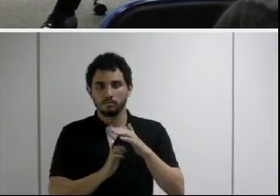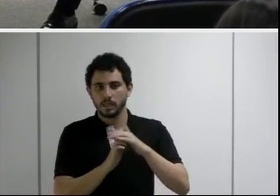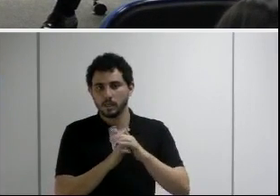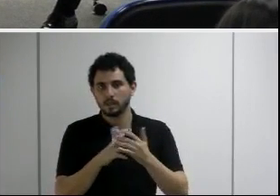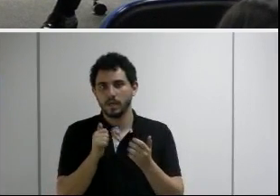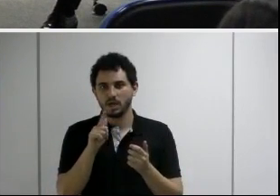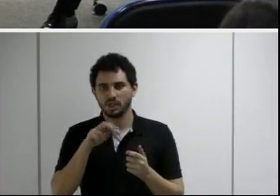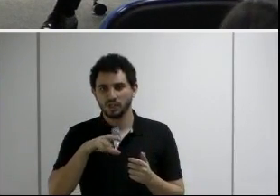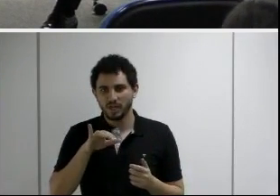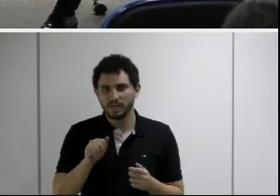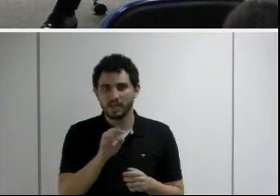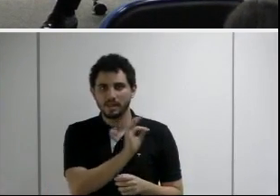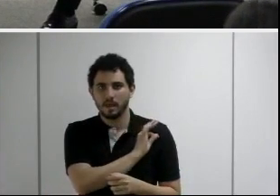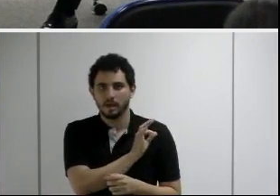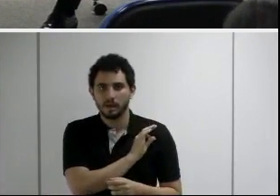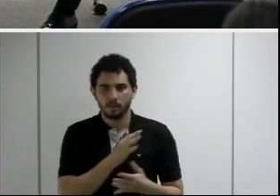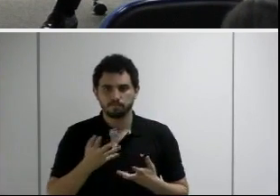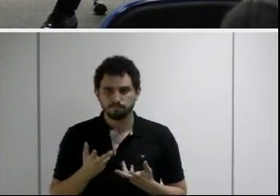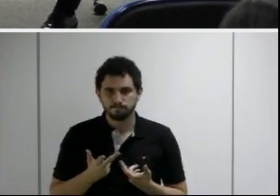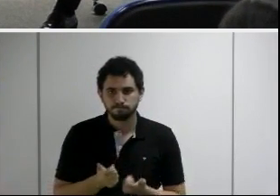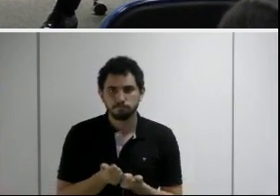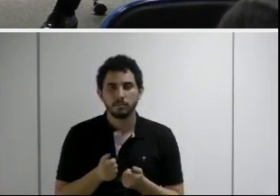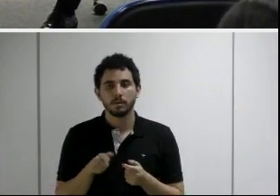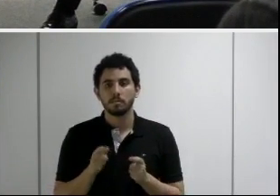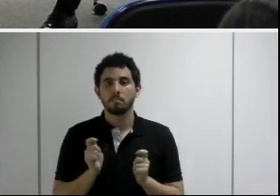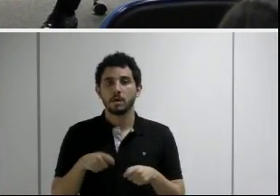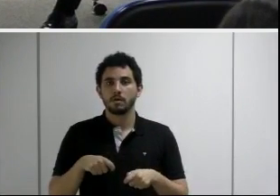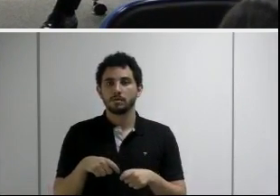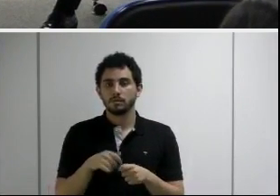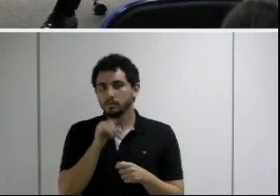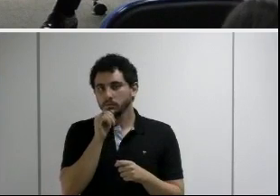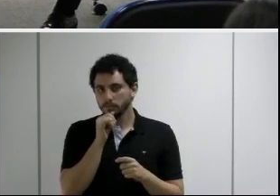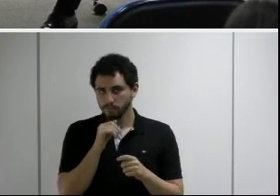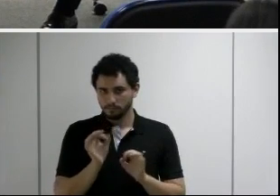agência técnica robusta que possa editar